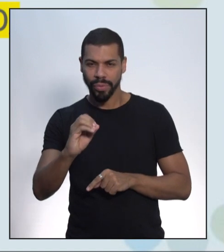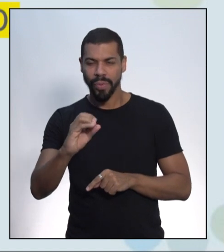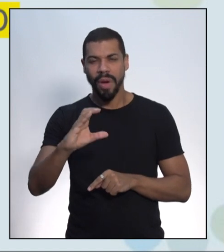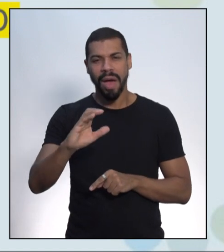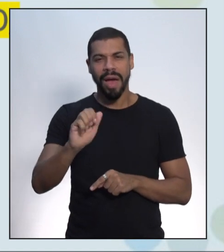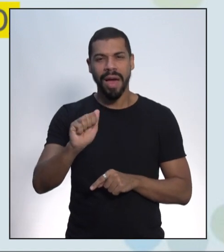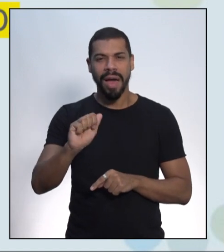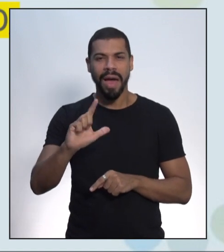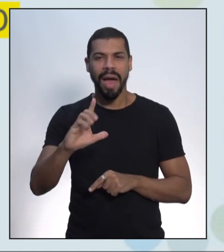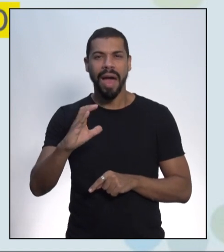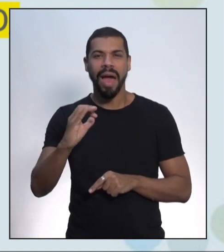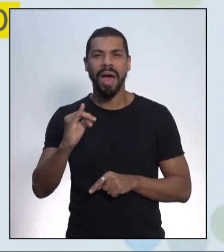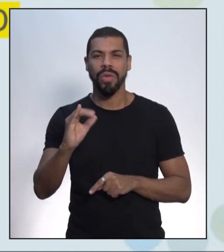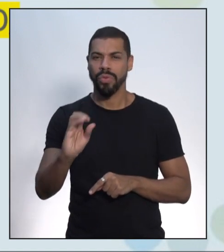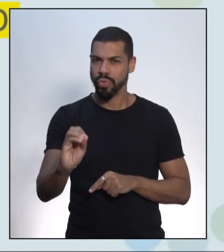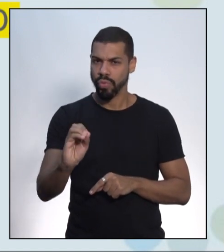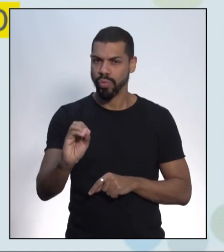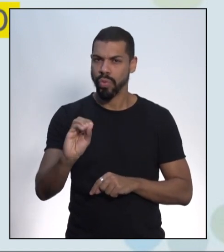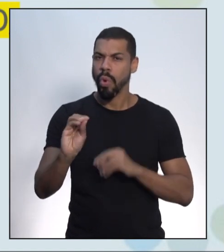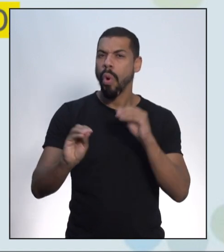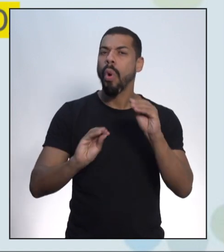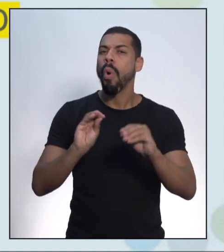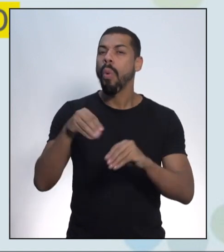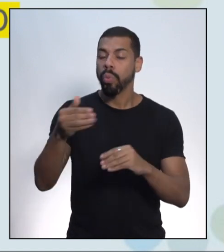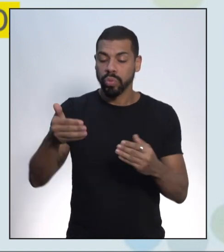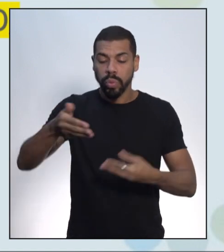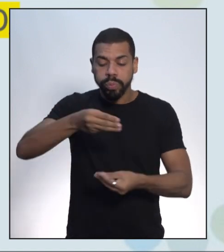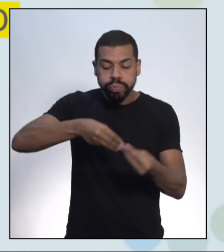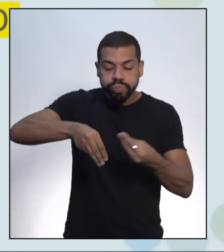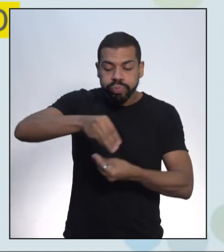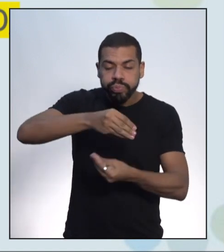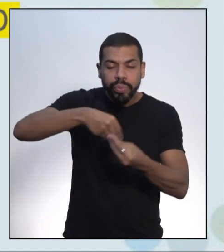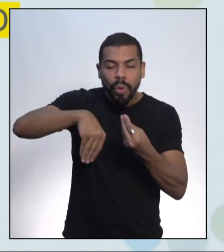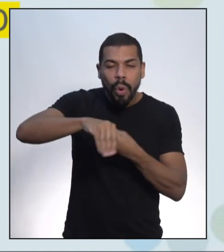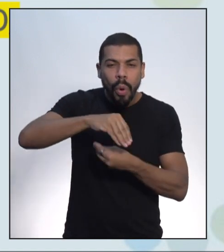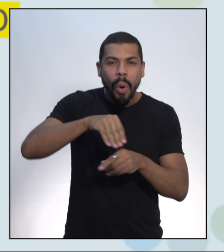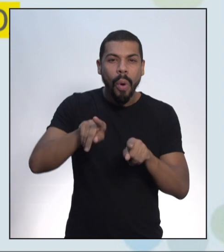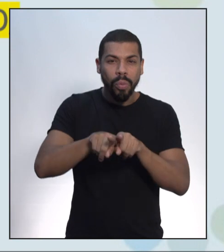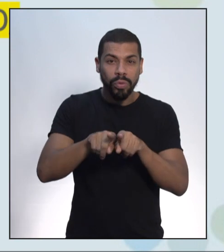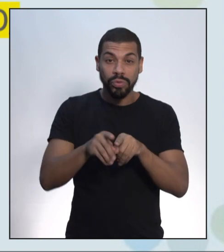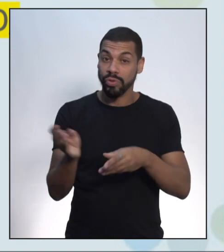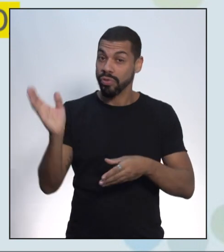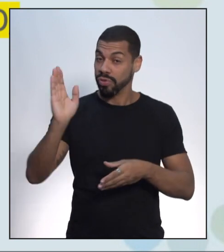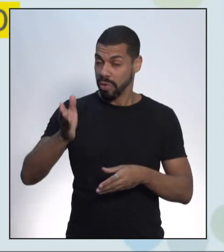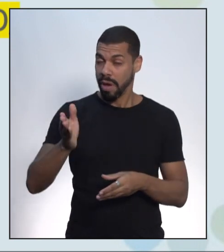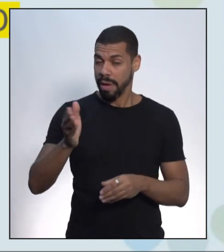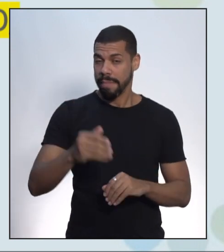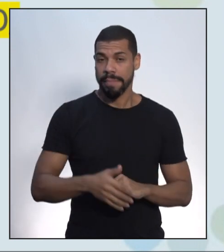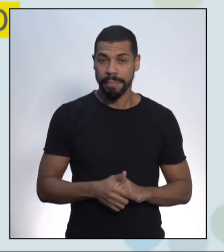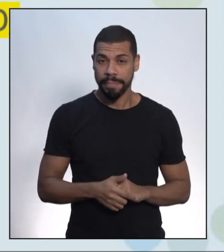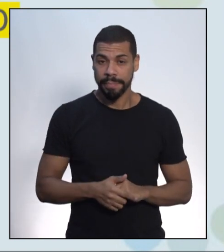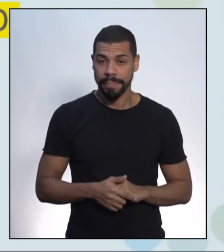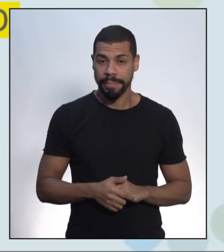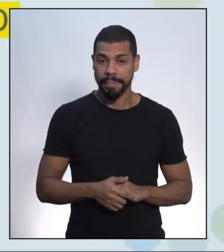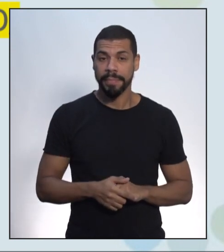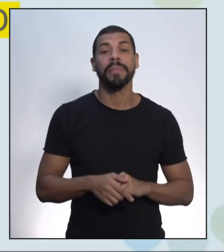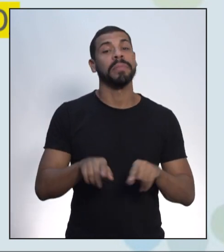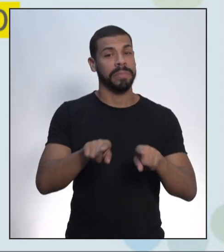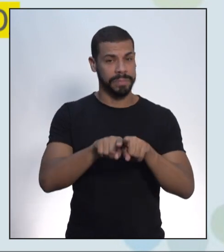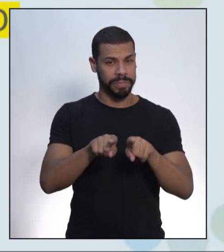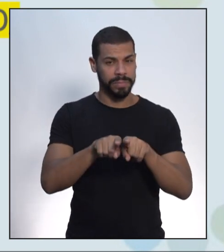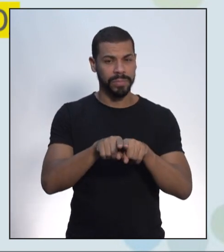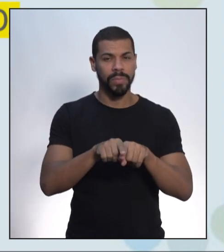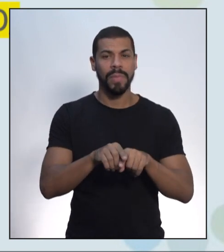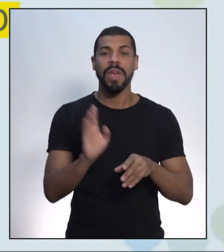óxido básico que, quando interage com o meio que está lá, com o sulfato de alumínio, que